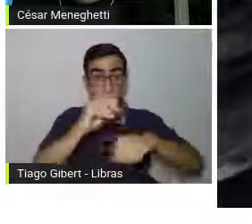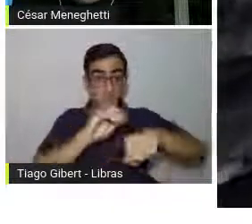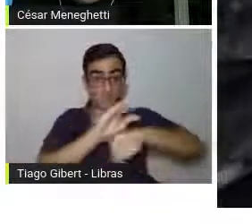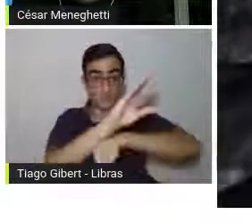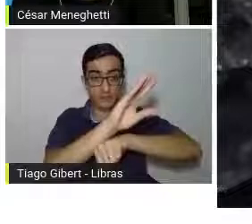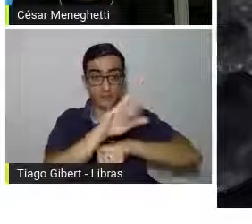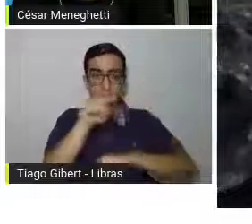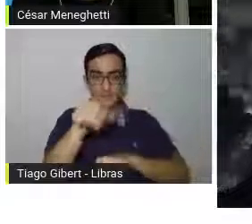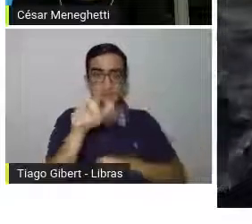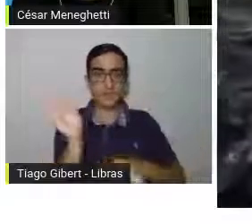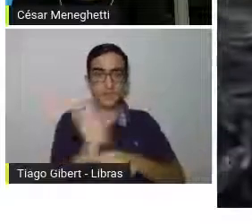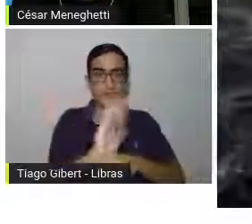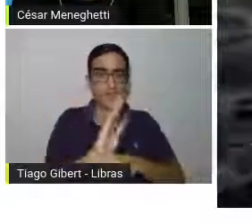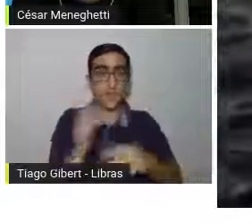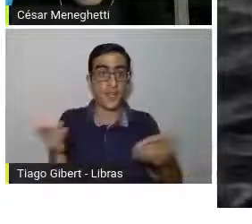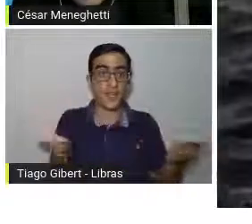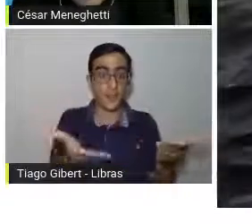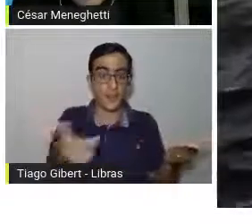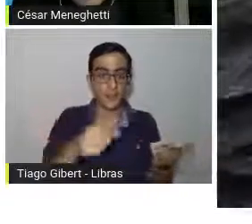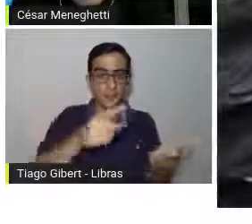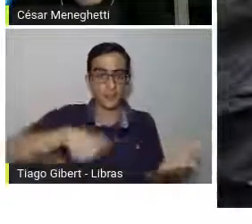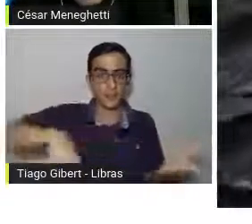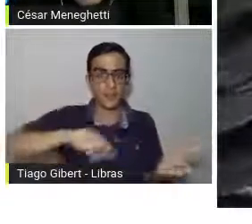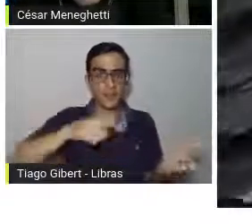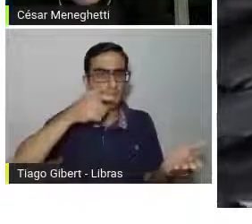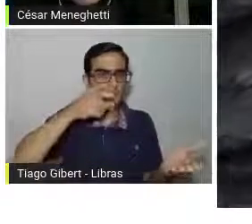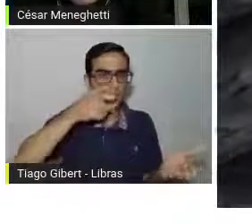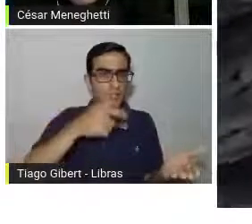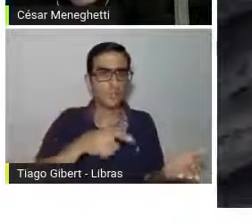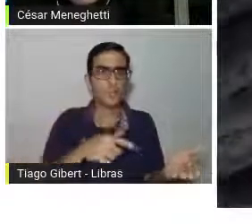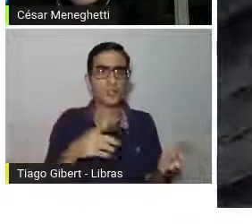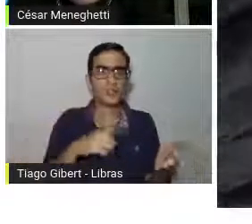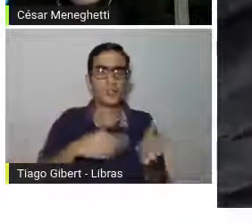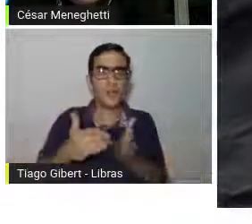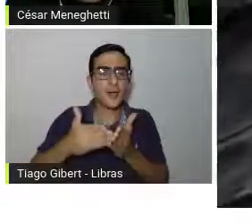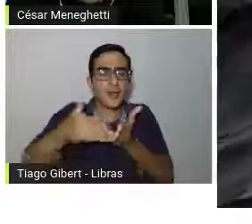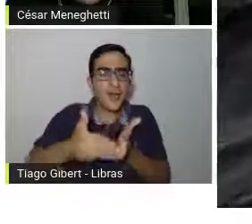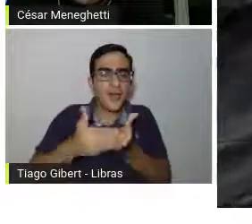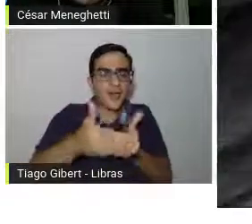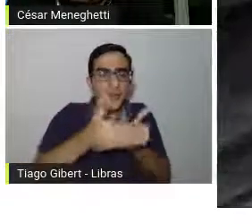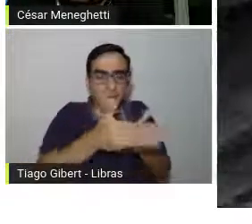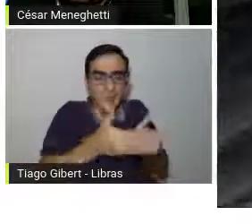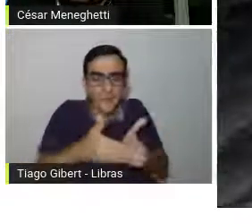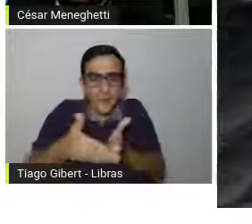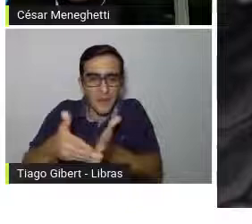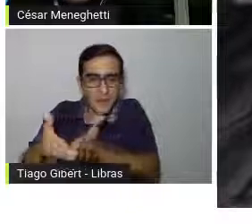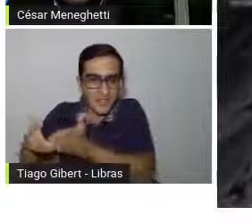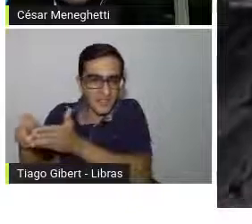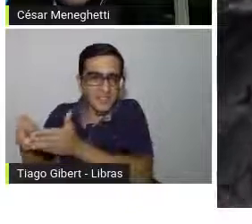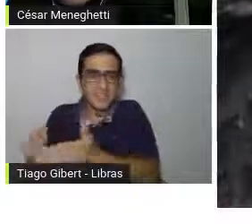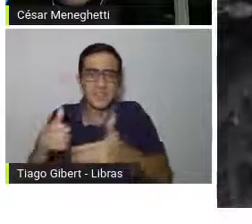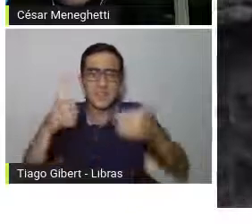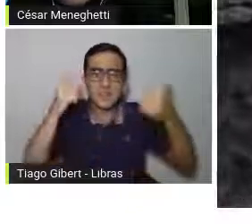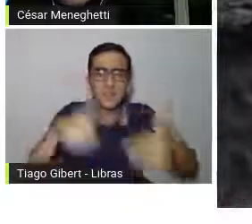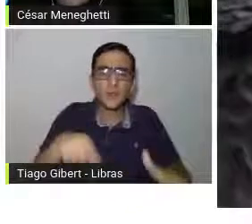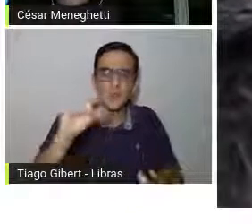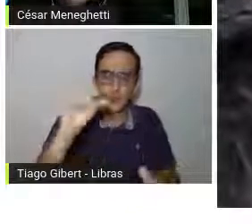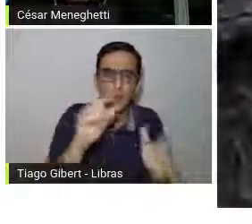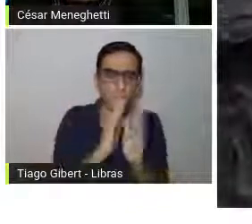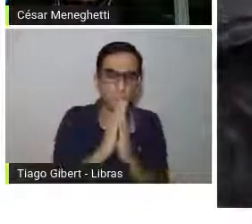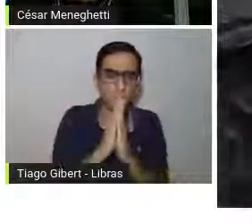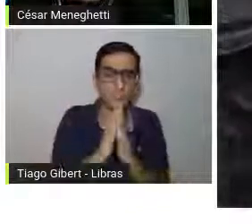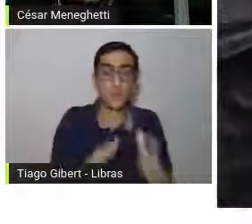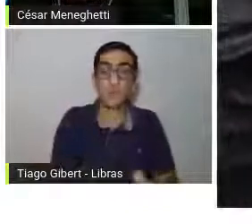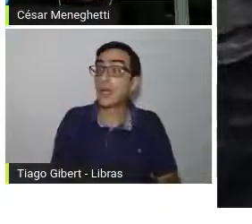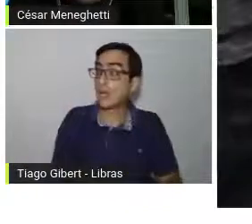desse vídeo que a gente está assistindo agora, e aqueles barquinhos no chão. É. Eu queria só que você explicasse sobre esse vídeo.